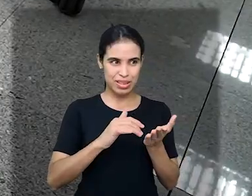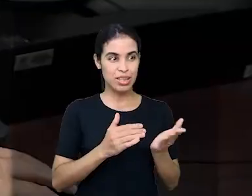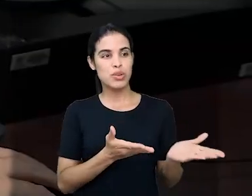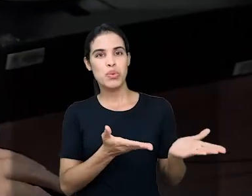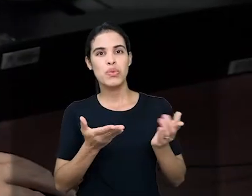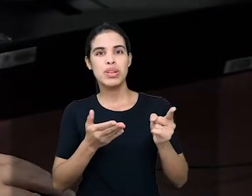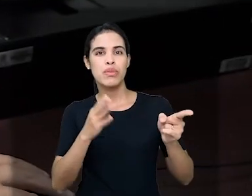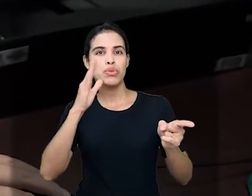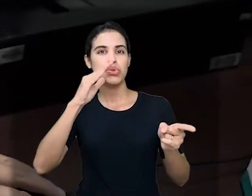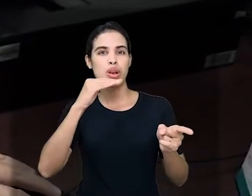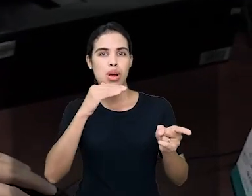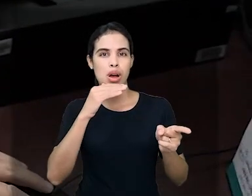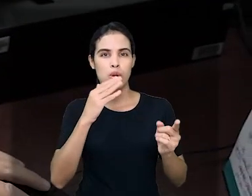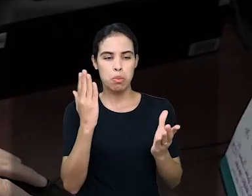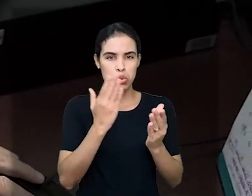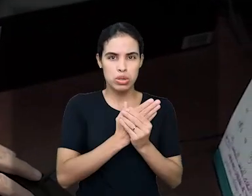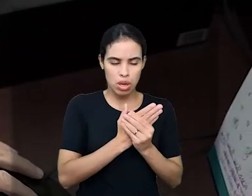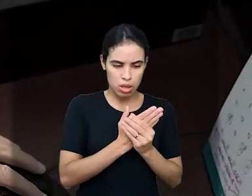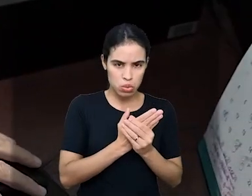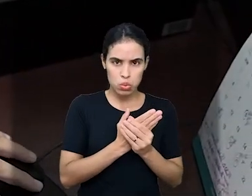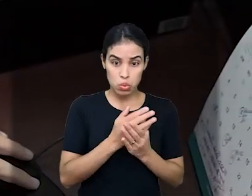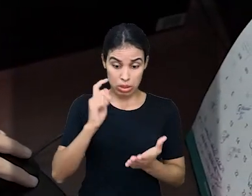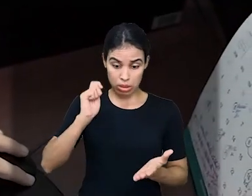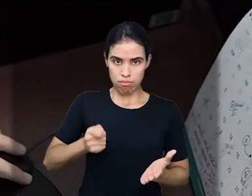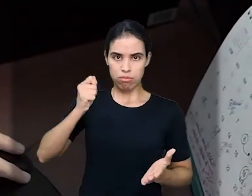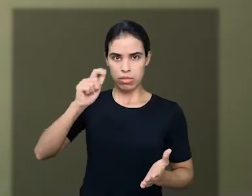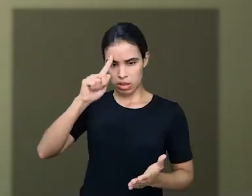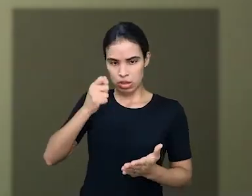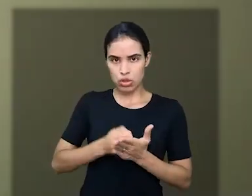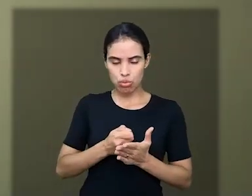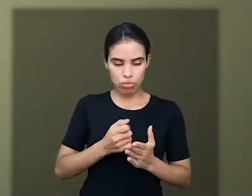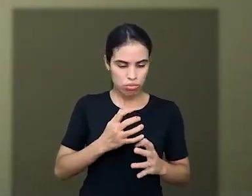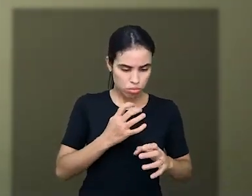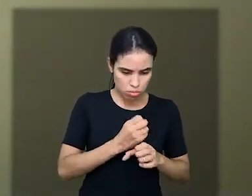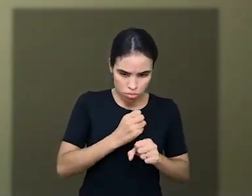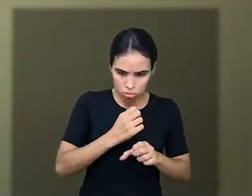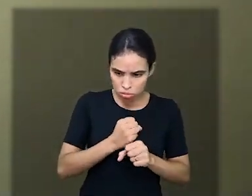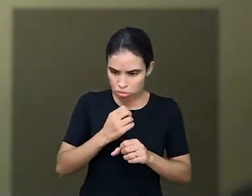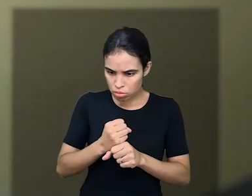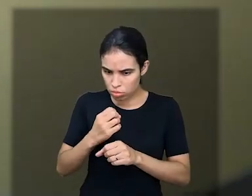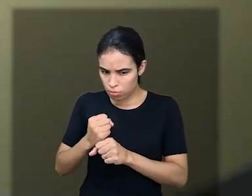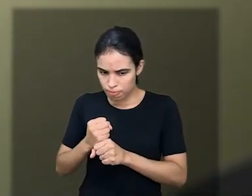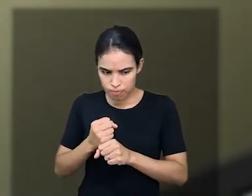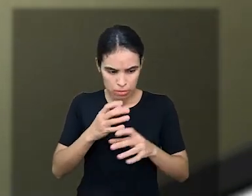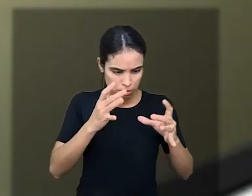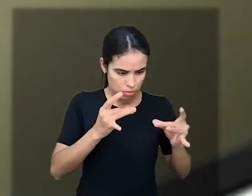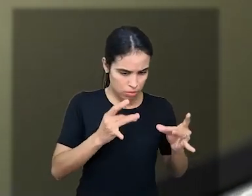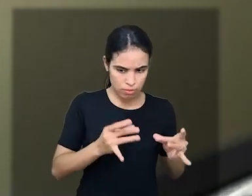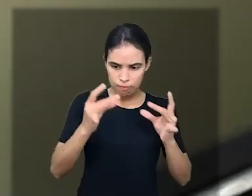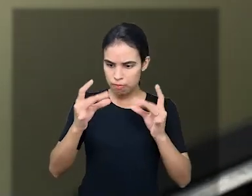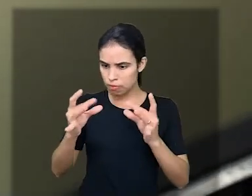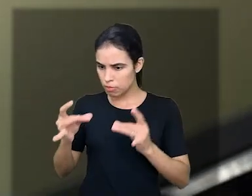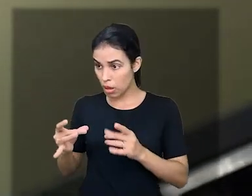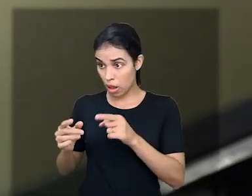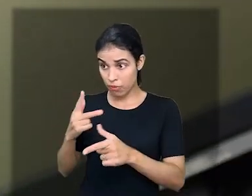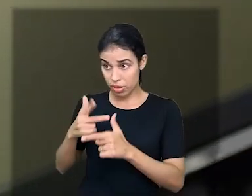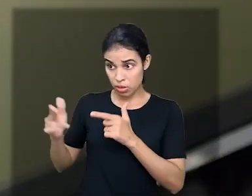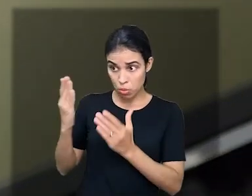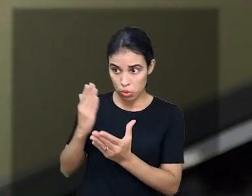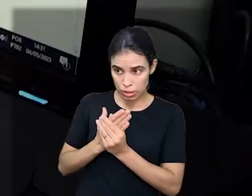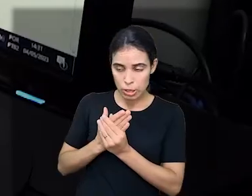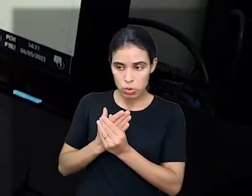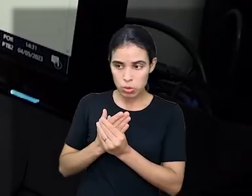chamados calculistas, aqueles que interpretam a sentença do juiz e calculam os valores que devem ser pagos à parte vencedora da